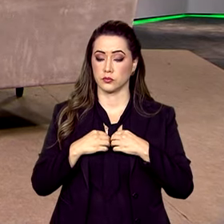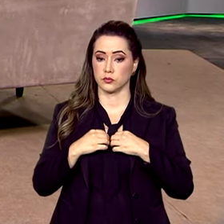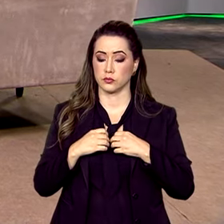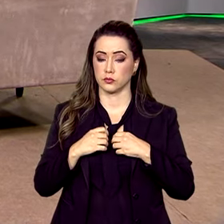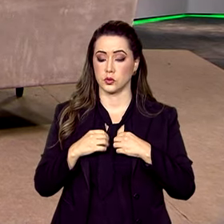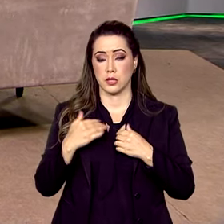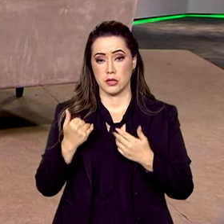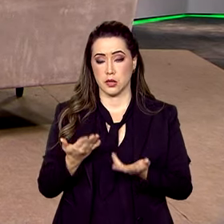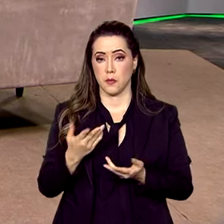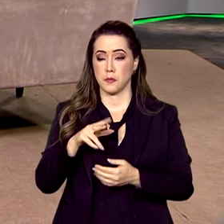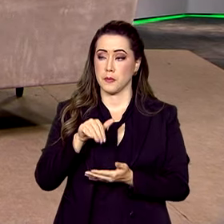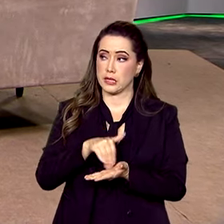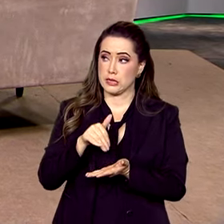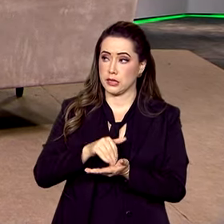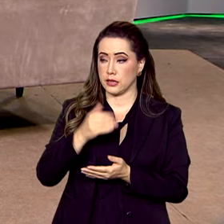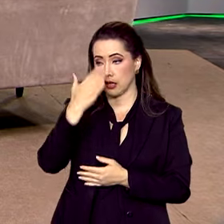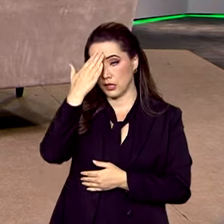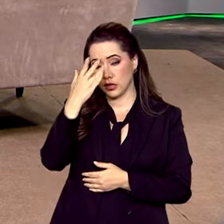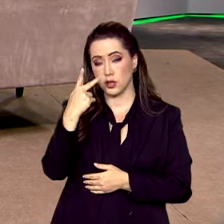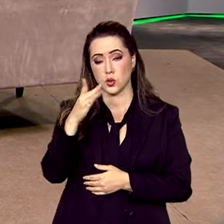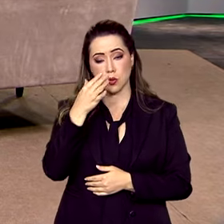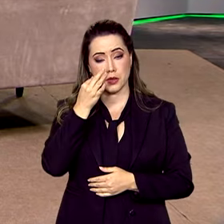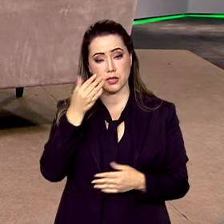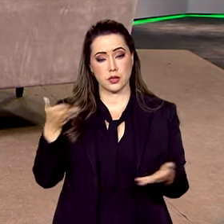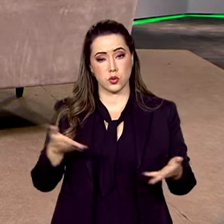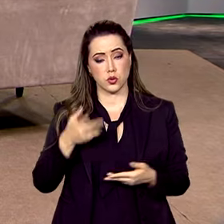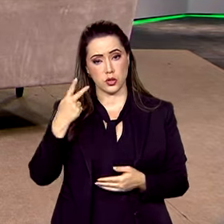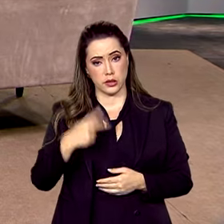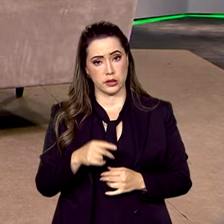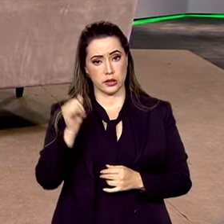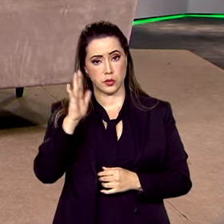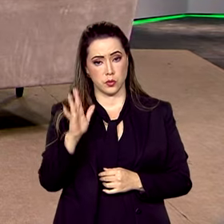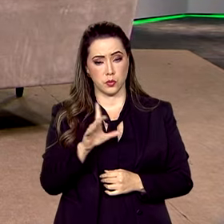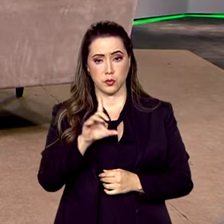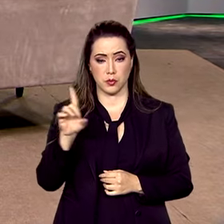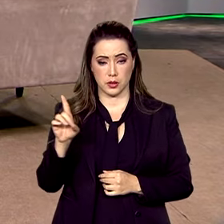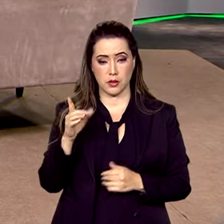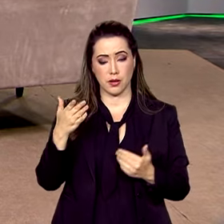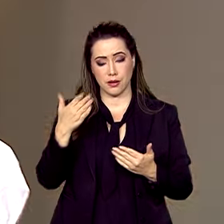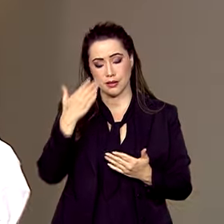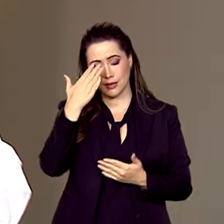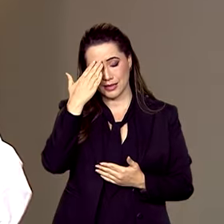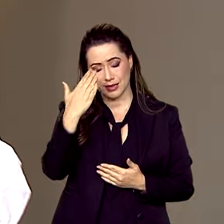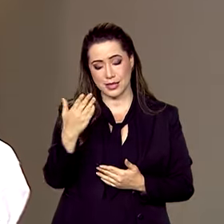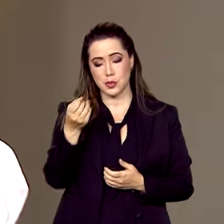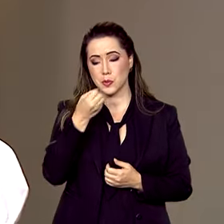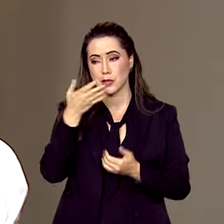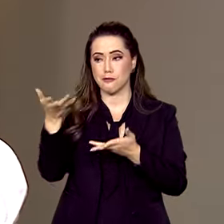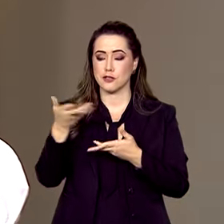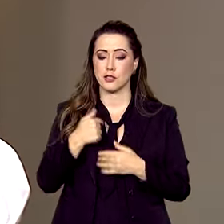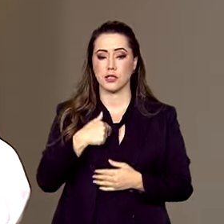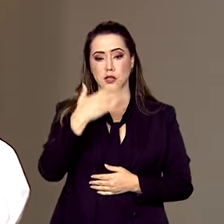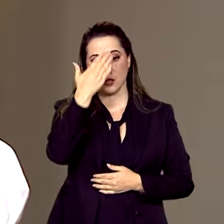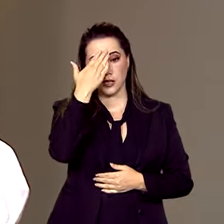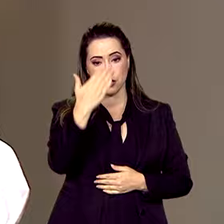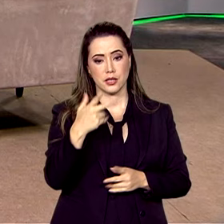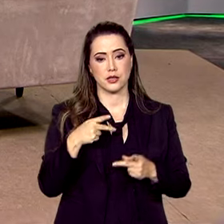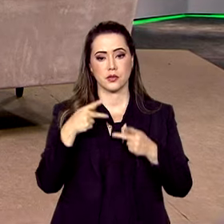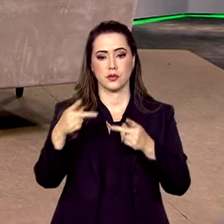Secretária Maria Fernanda, muito obrigado pela sua presença aqui no Brasil em Dia. Seja bem-vinda mais uma vez. Muito obrigada, eu que agradeço o